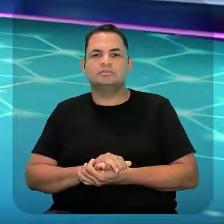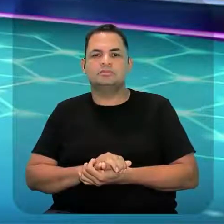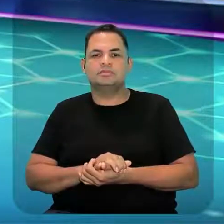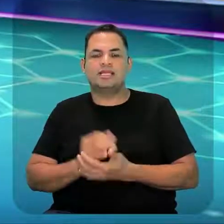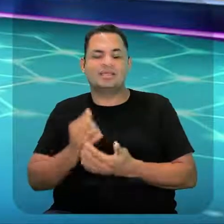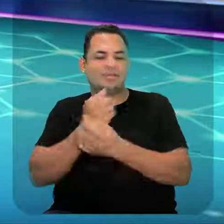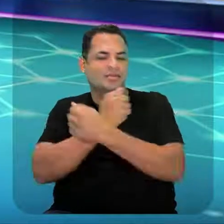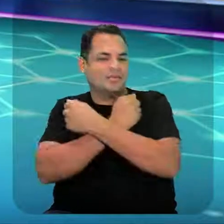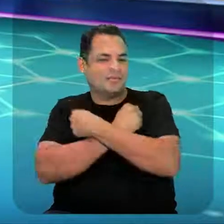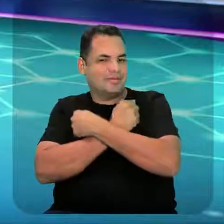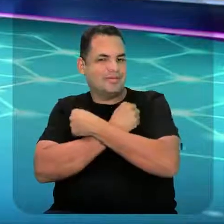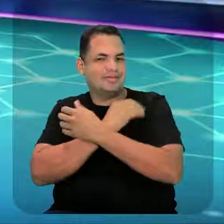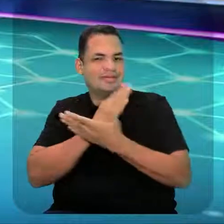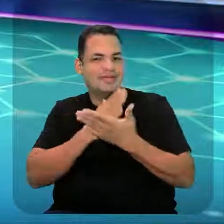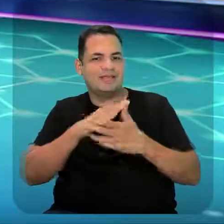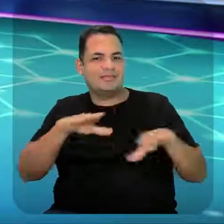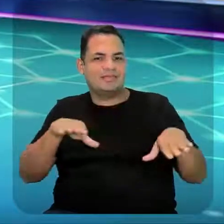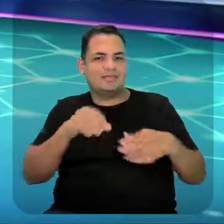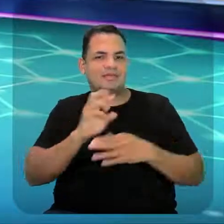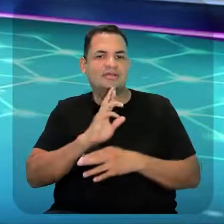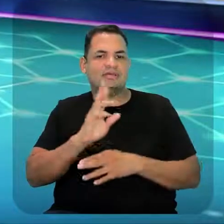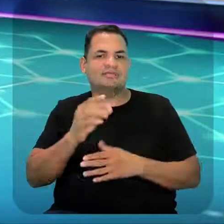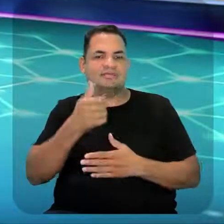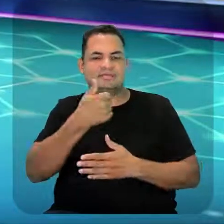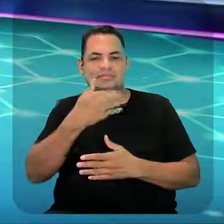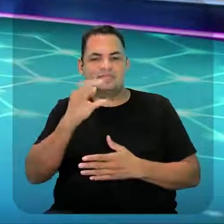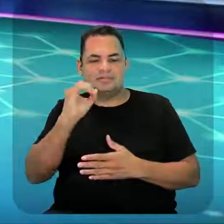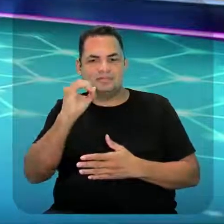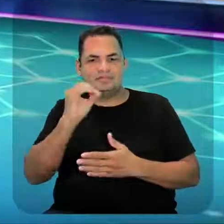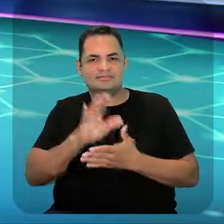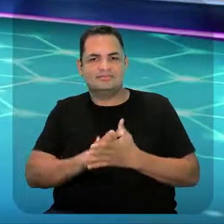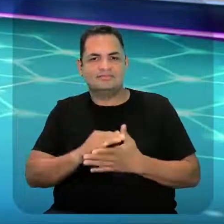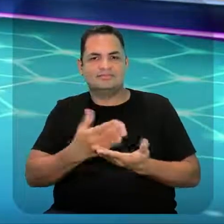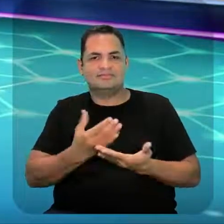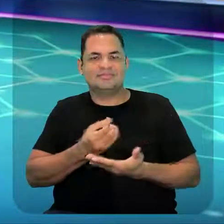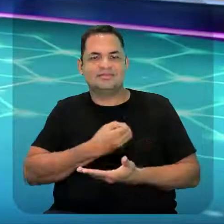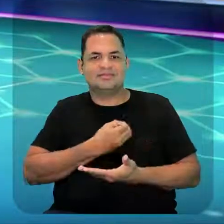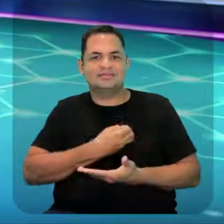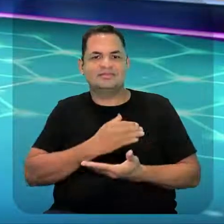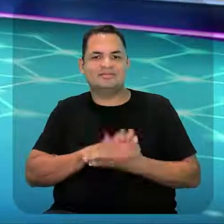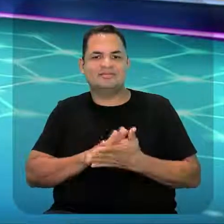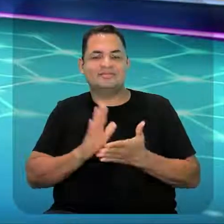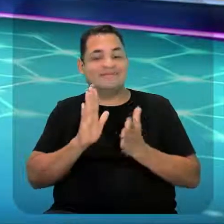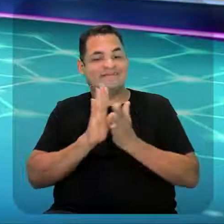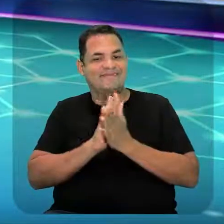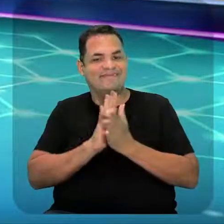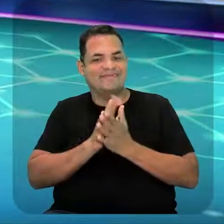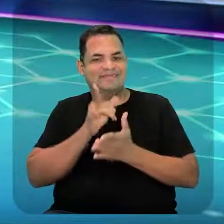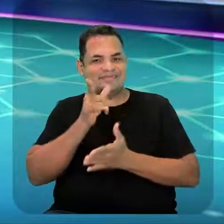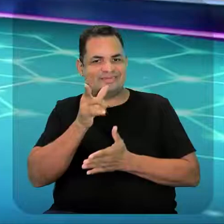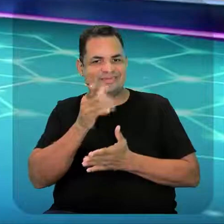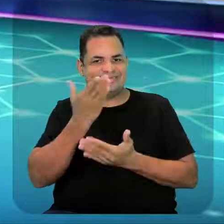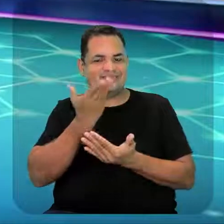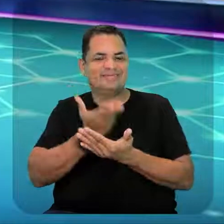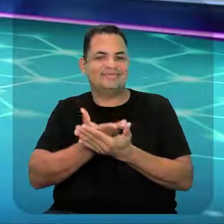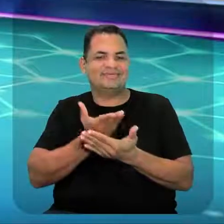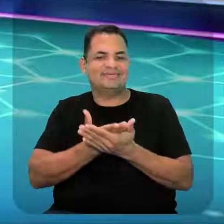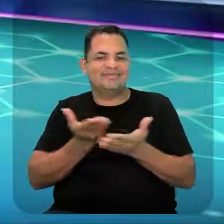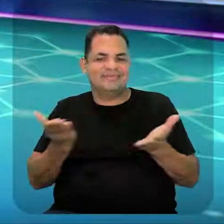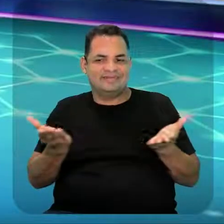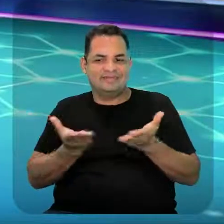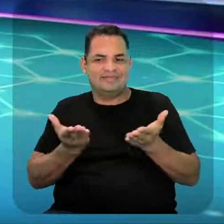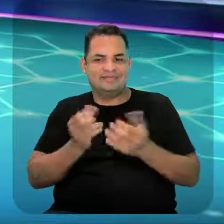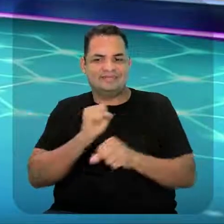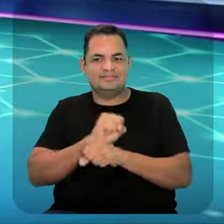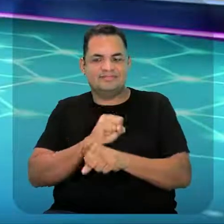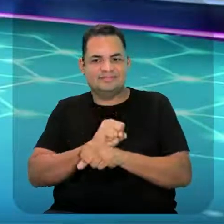E acabou a questão, respondeu, nota 10, parabéns. É isso aí, pessoal. Essa foi a nossa aula de hoje.